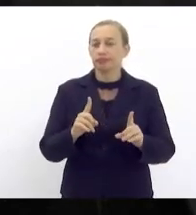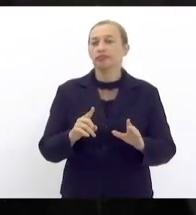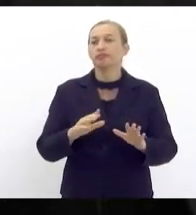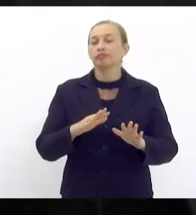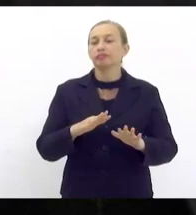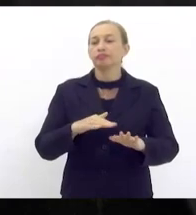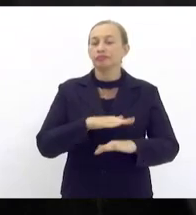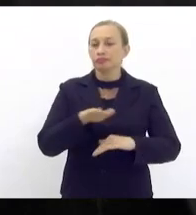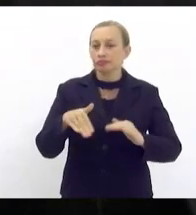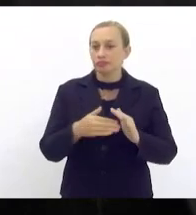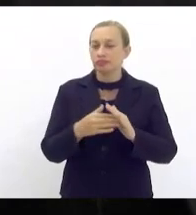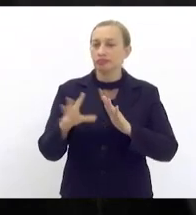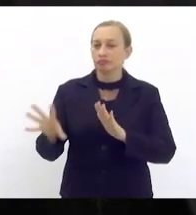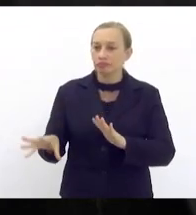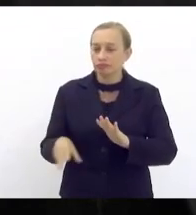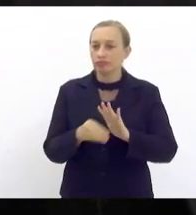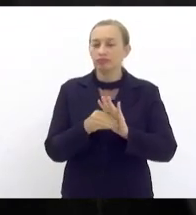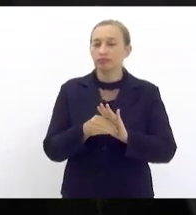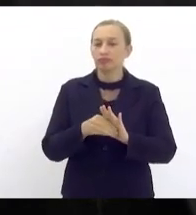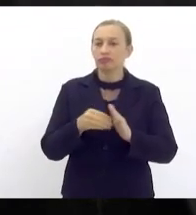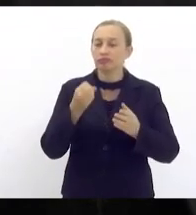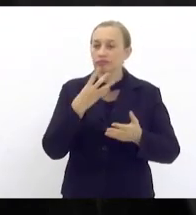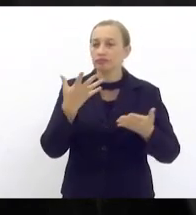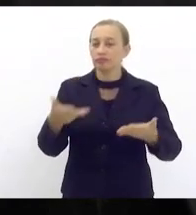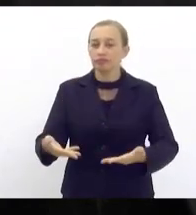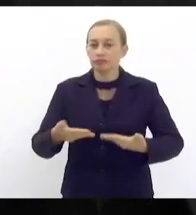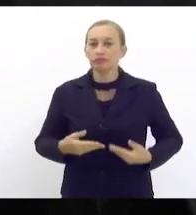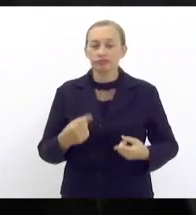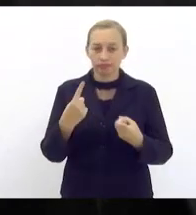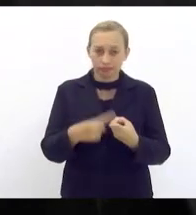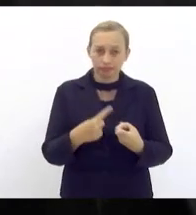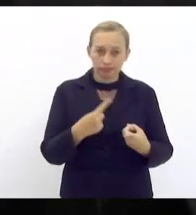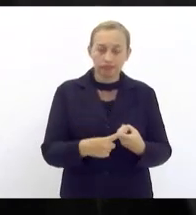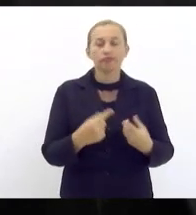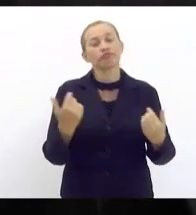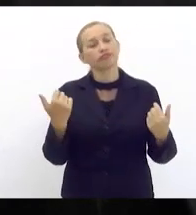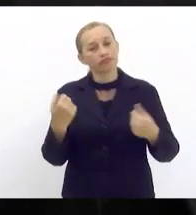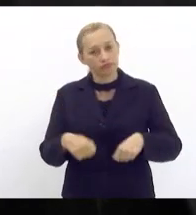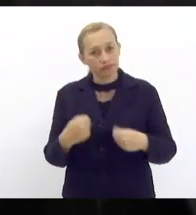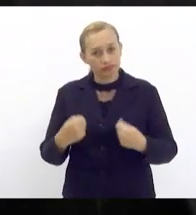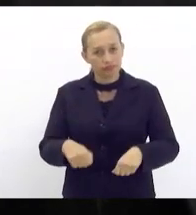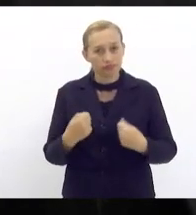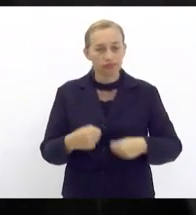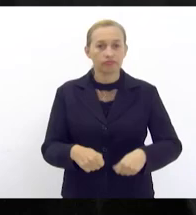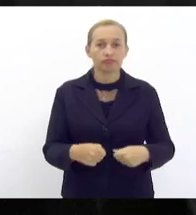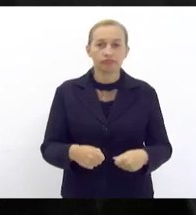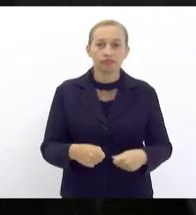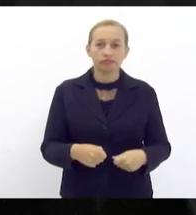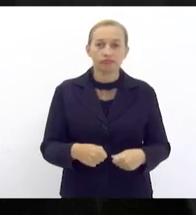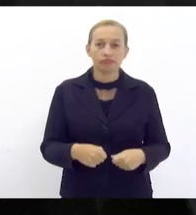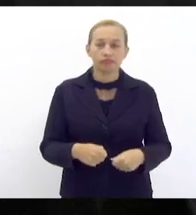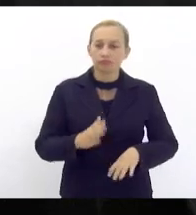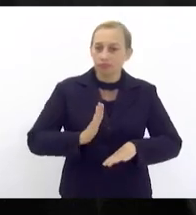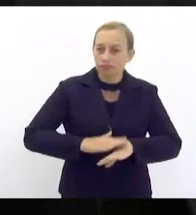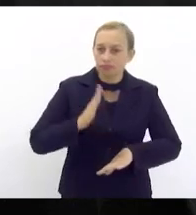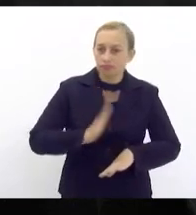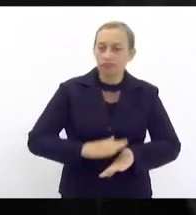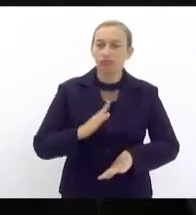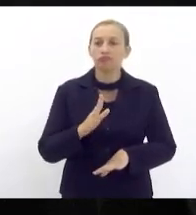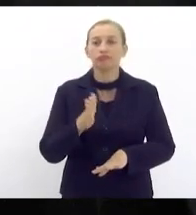tenho certeza que será muito bem-vinda porque é preciso é preciso é cada vez mais